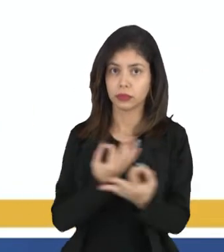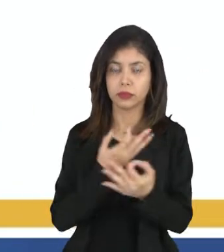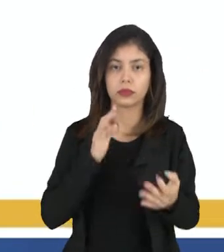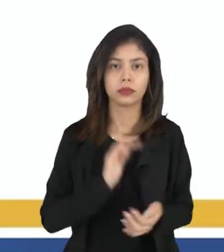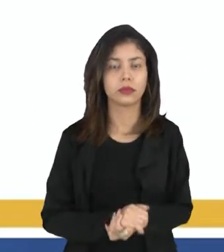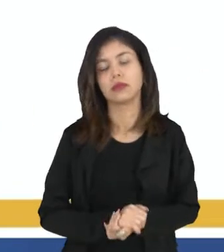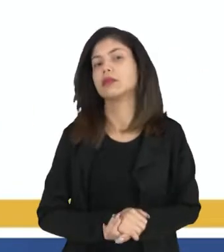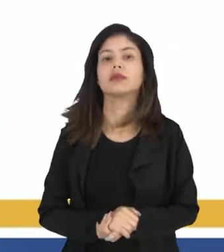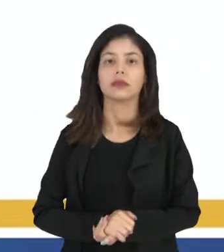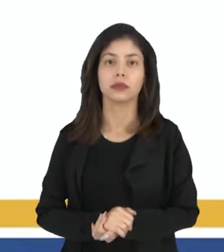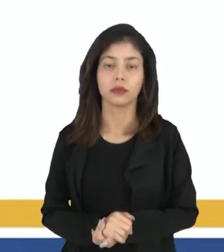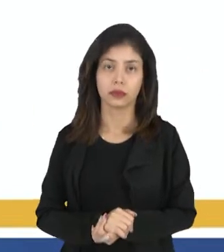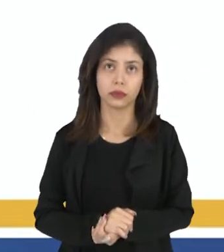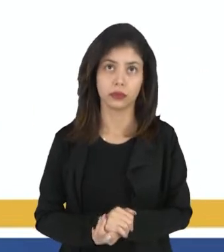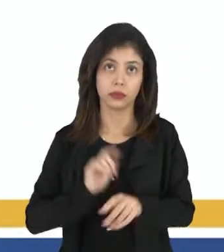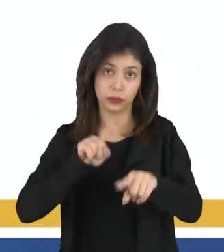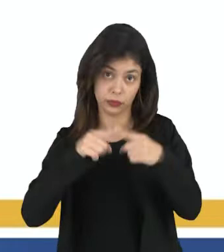perfect.